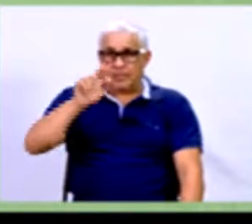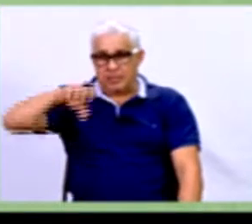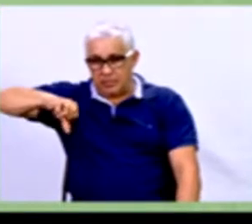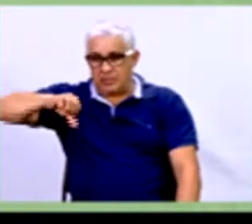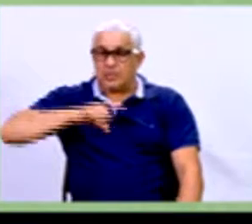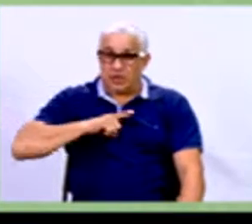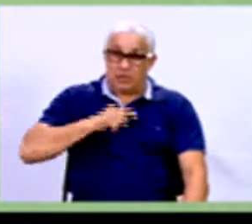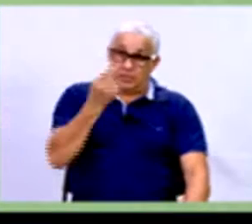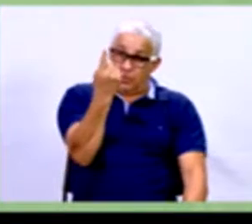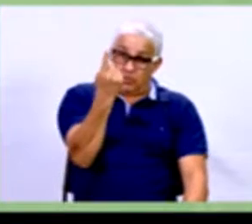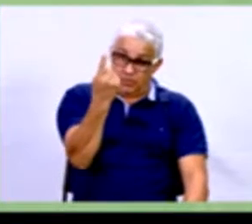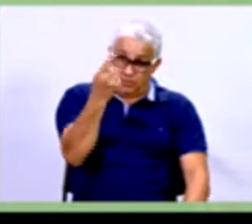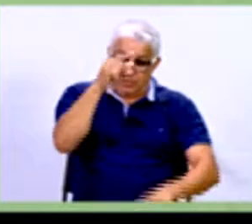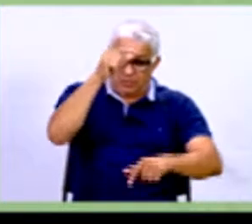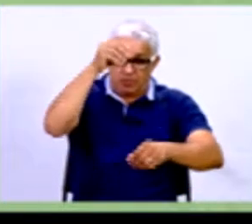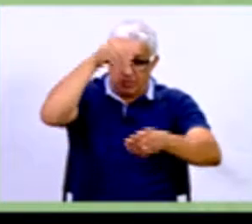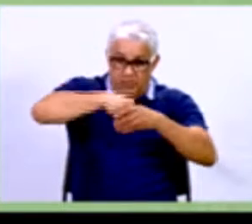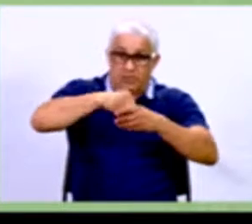um